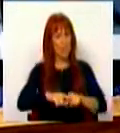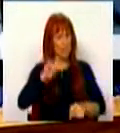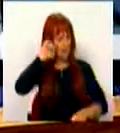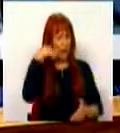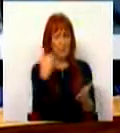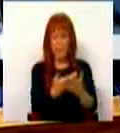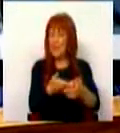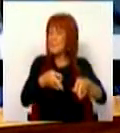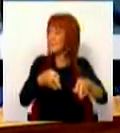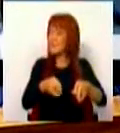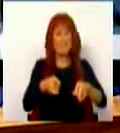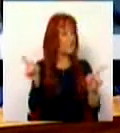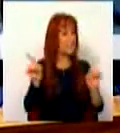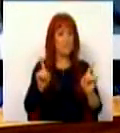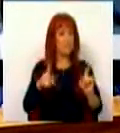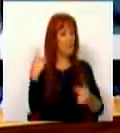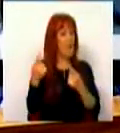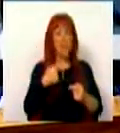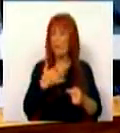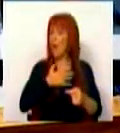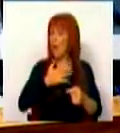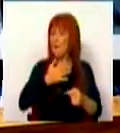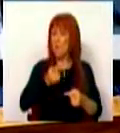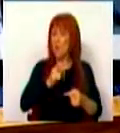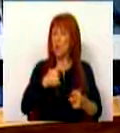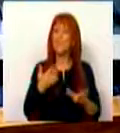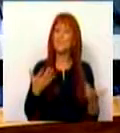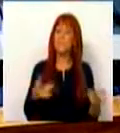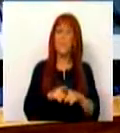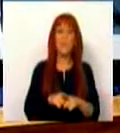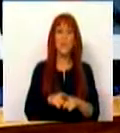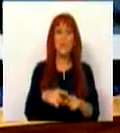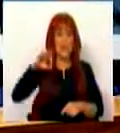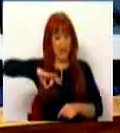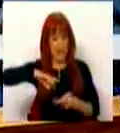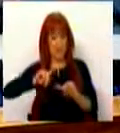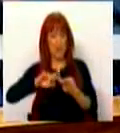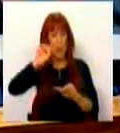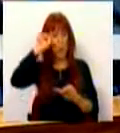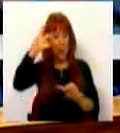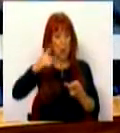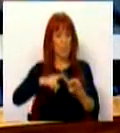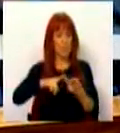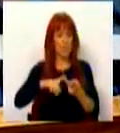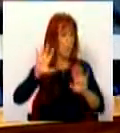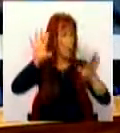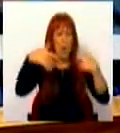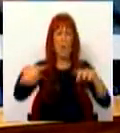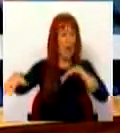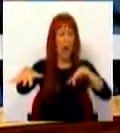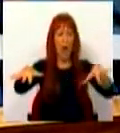postas em causa. E isso, seguramente, é algo que não pretendemos. Seja nas pensões, seja em qualquer